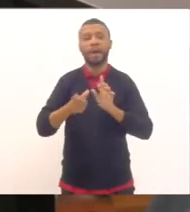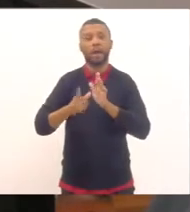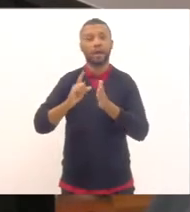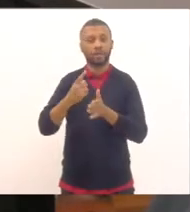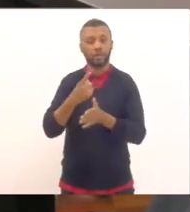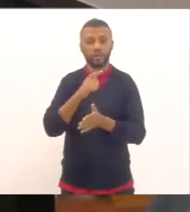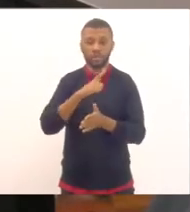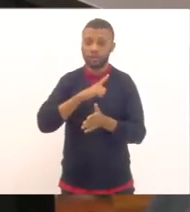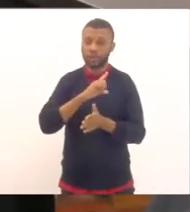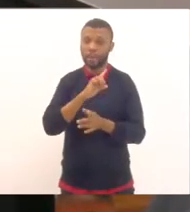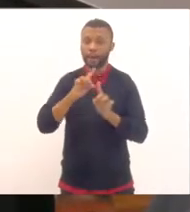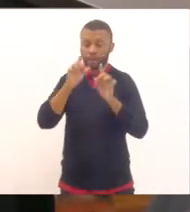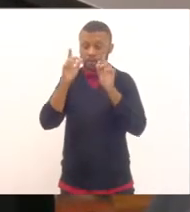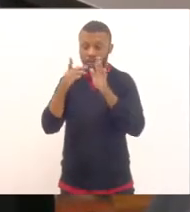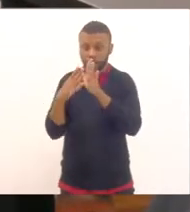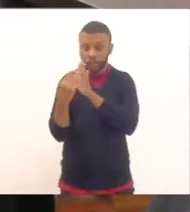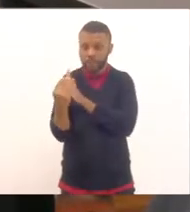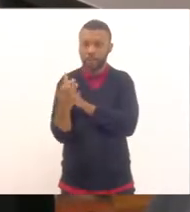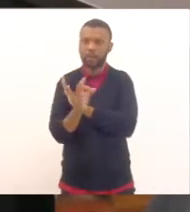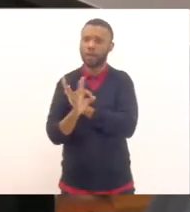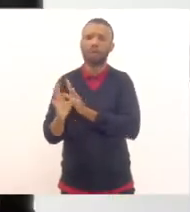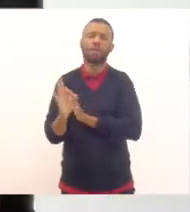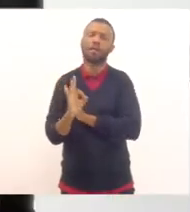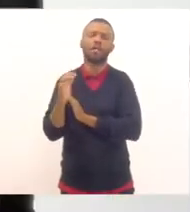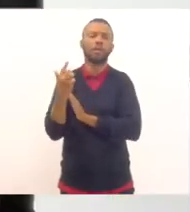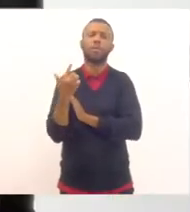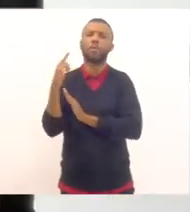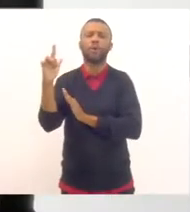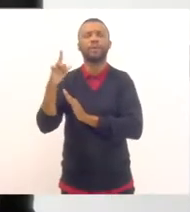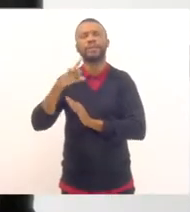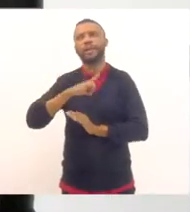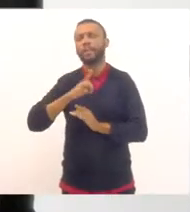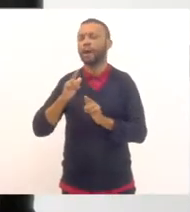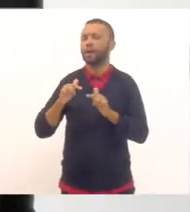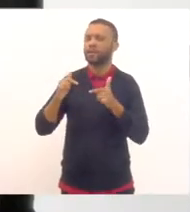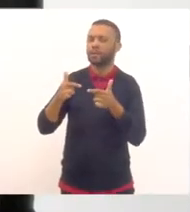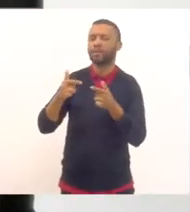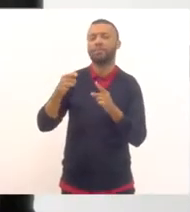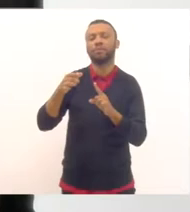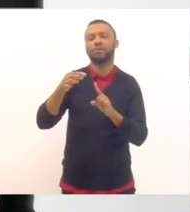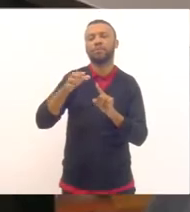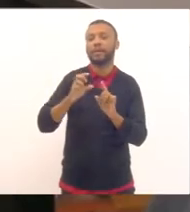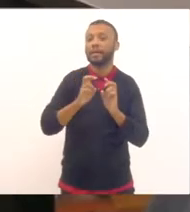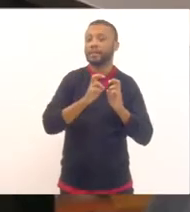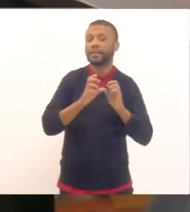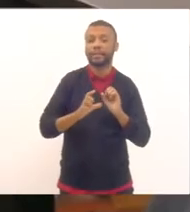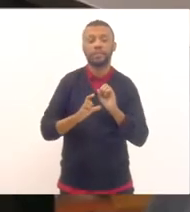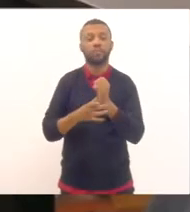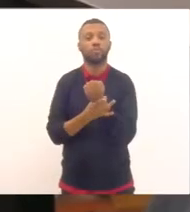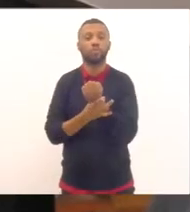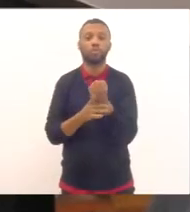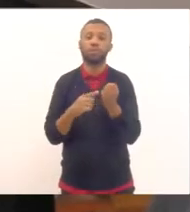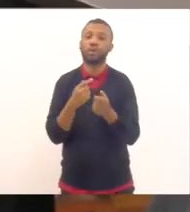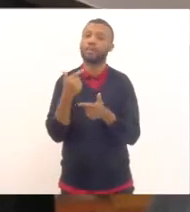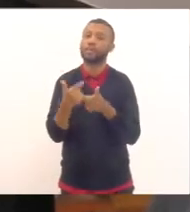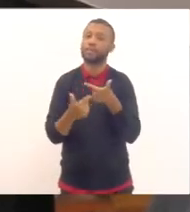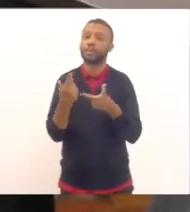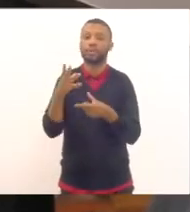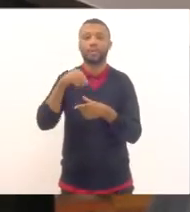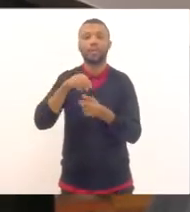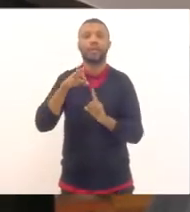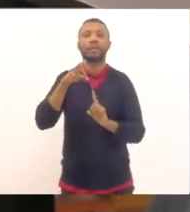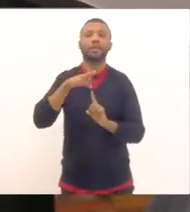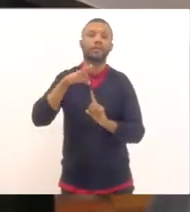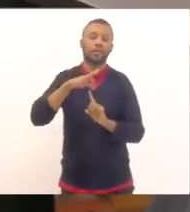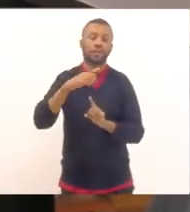esses corpo específico e nós ainda temos é operações tão inseguro estações Linha foi nós operamos nas estações sim